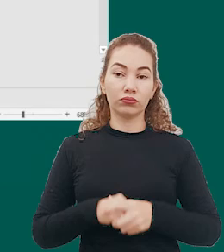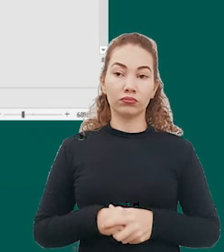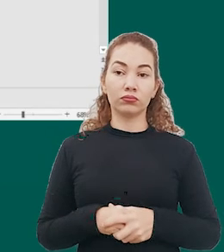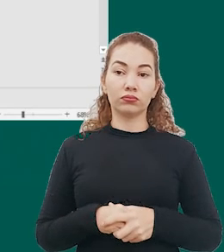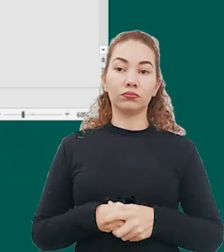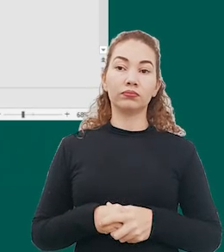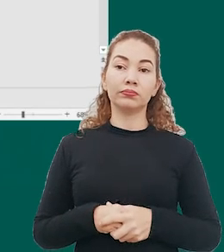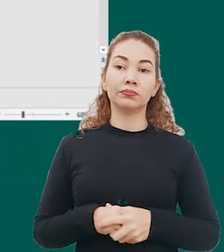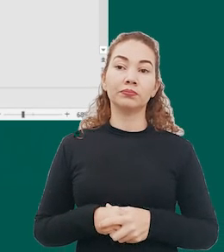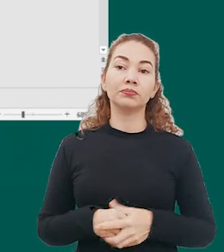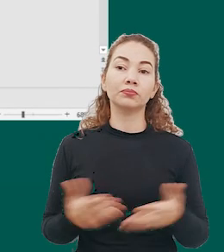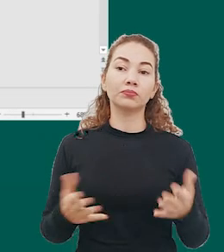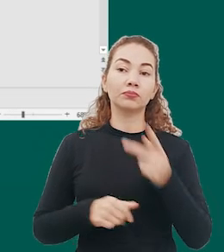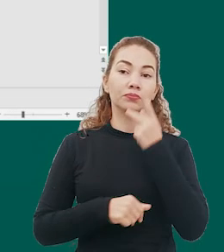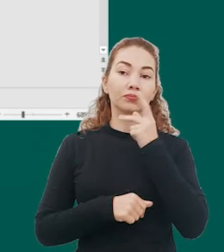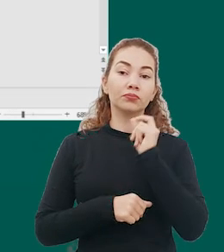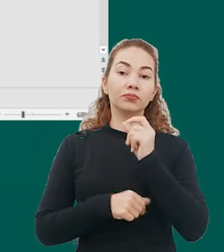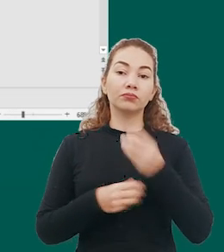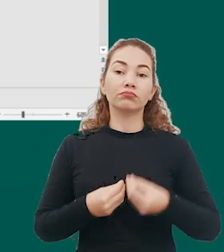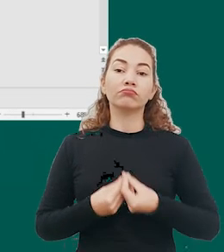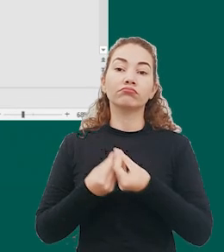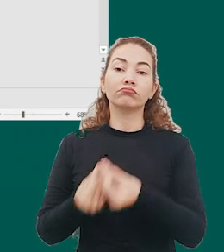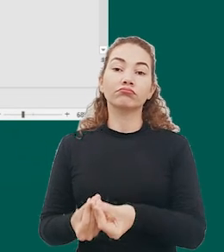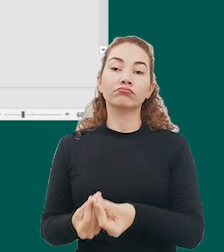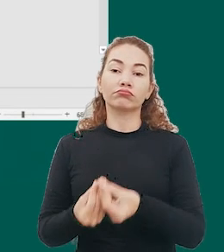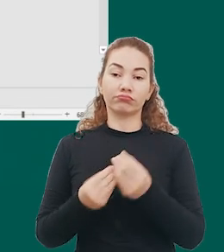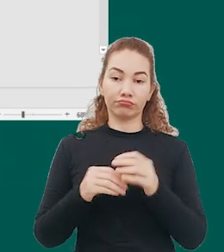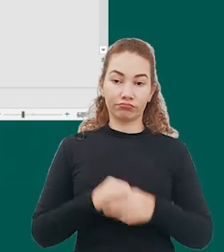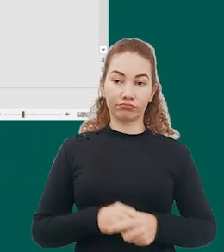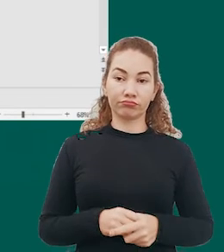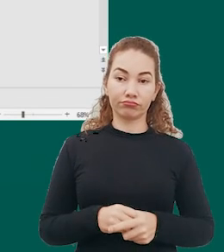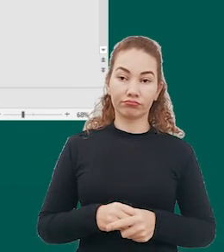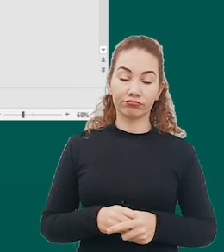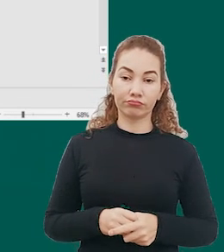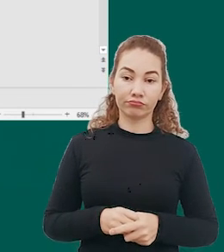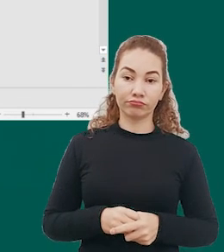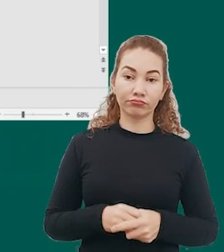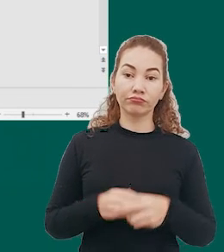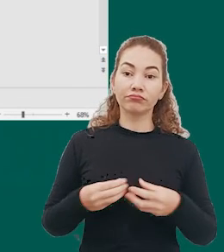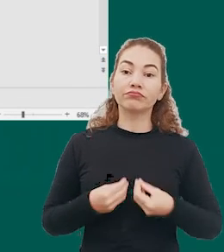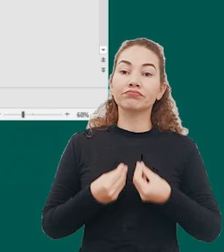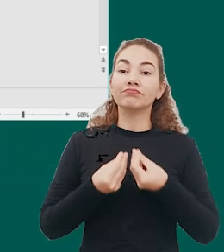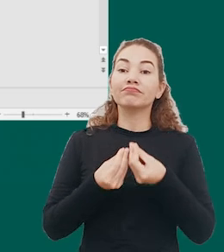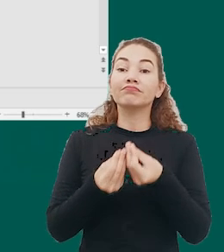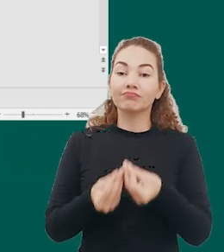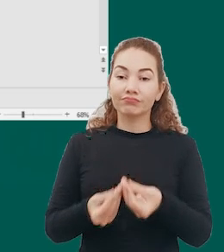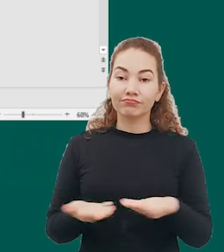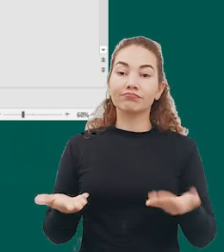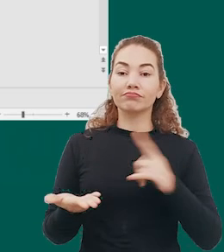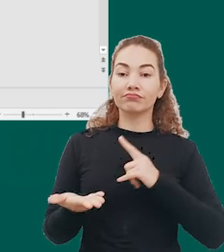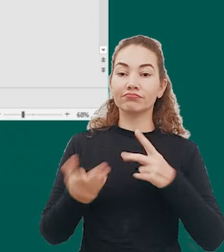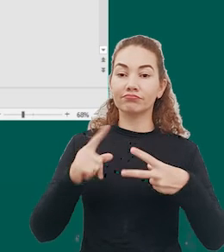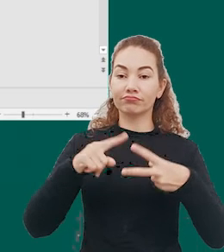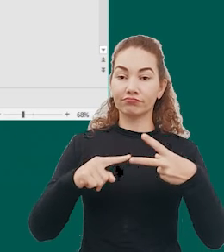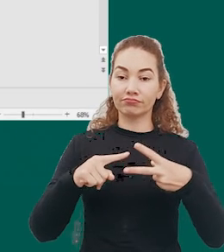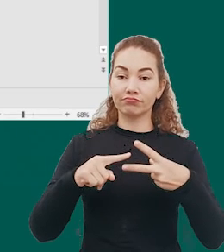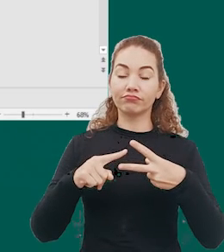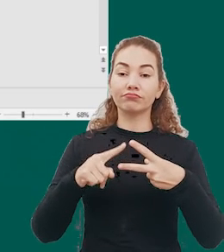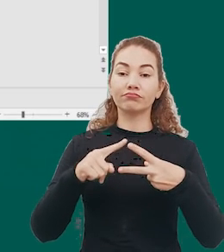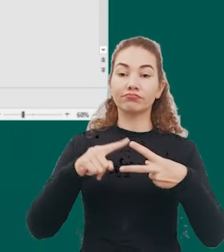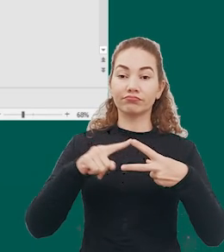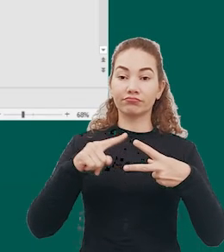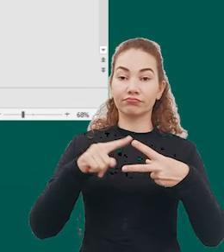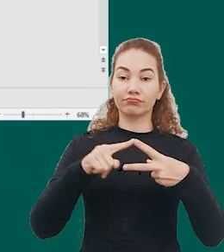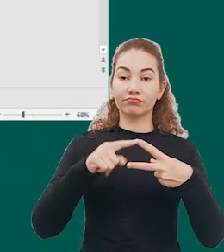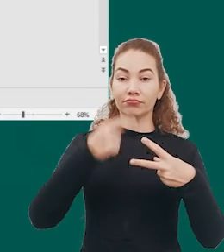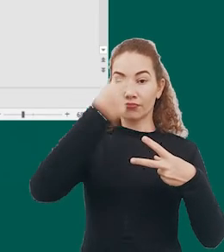Vamos falar um pouquinho mais sobre as doações, pessoal. As doações, nós temos as duas figuras. Nós temos a figura